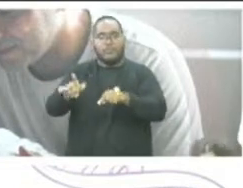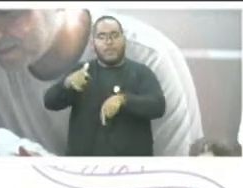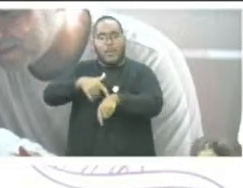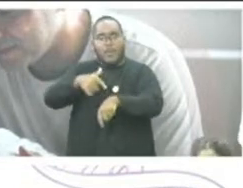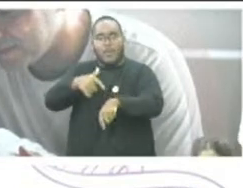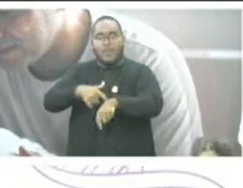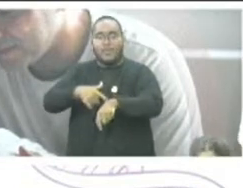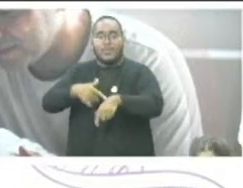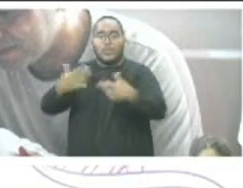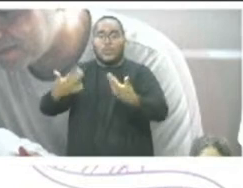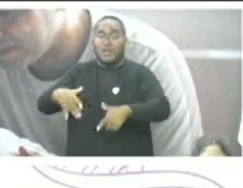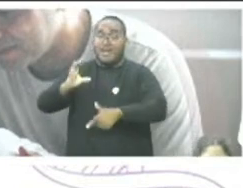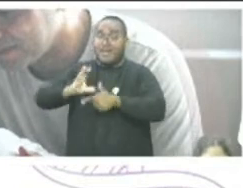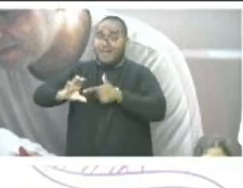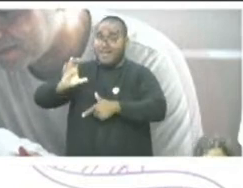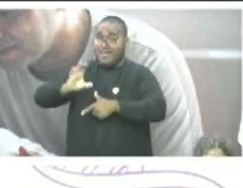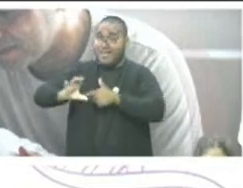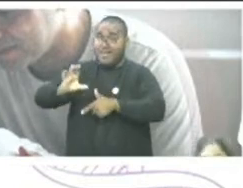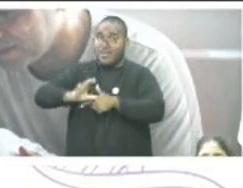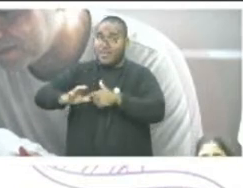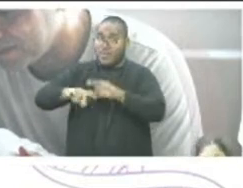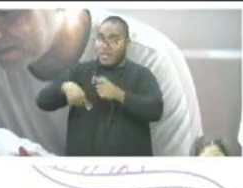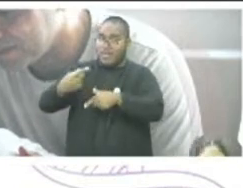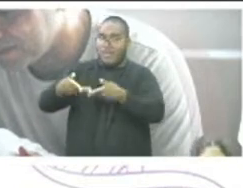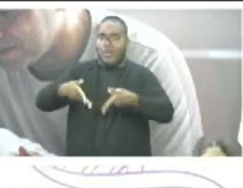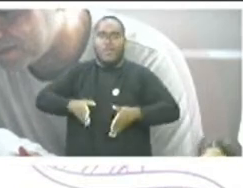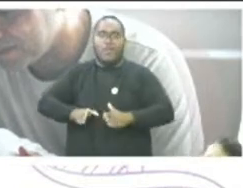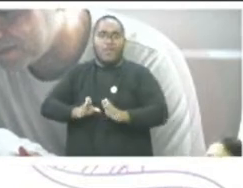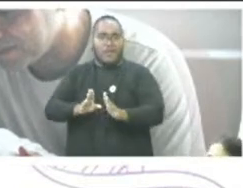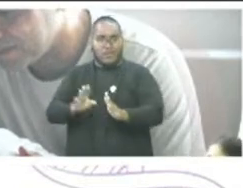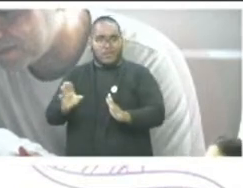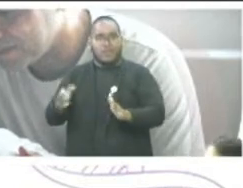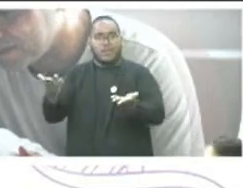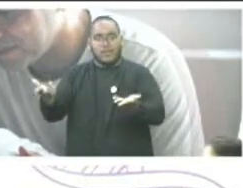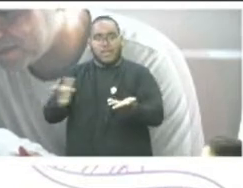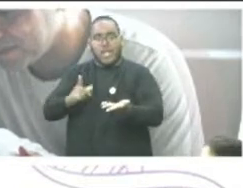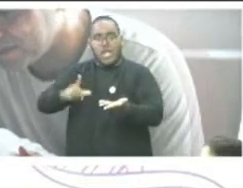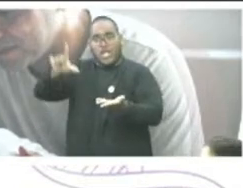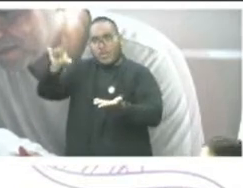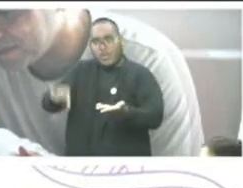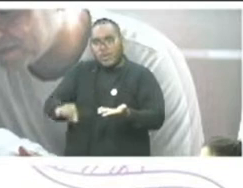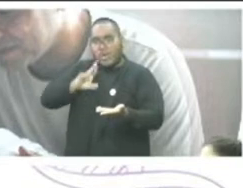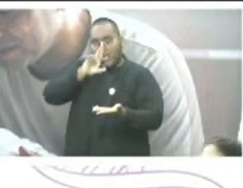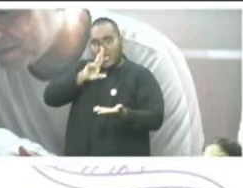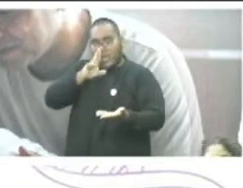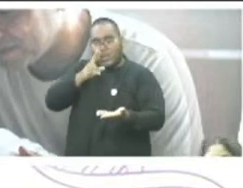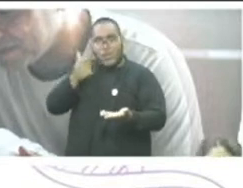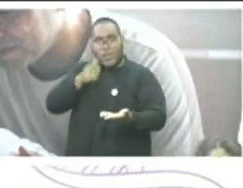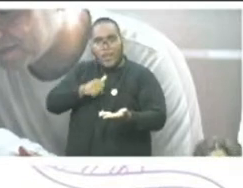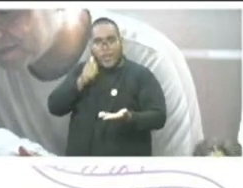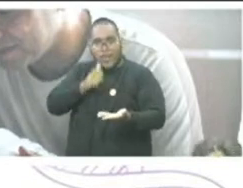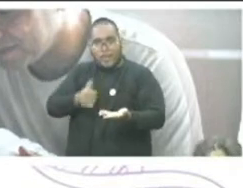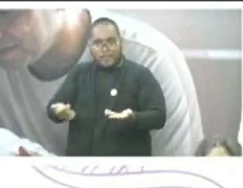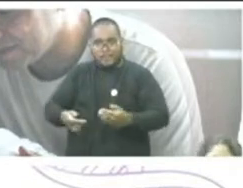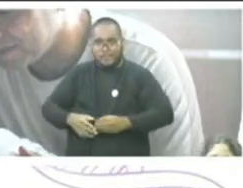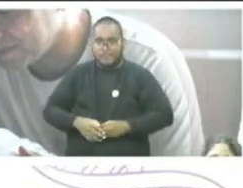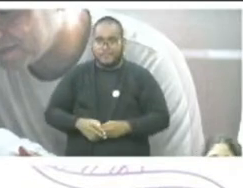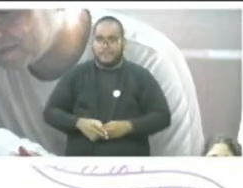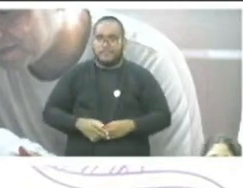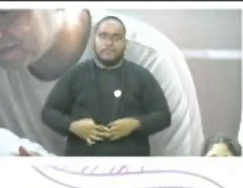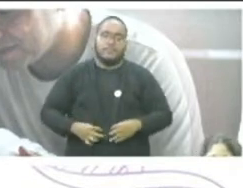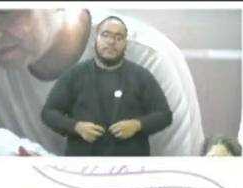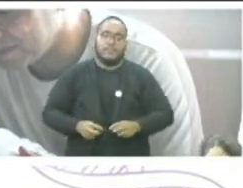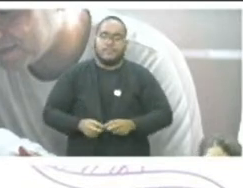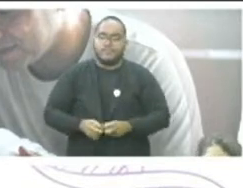no pós-parto. Se eu diminuo esse tempo, eu diminuo potenciais riscos para essa mulher. E, além disso, eu